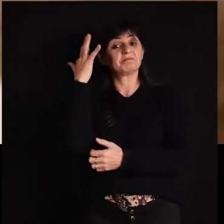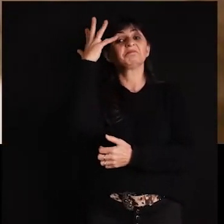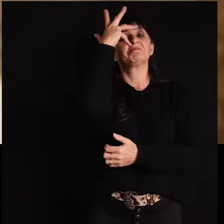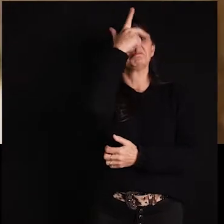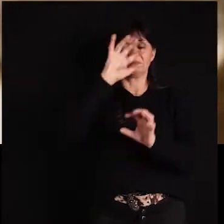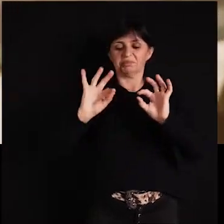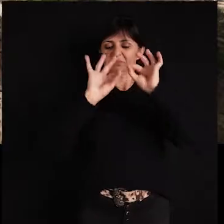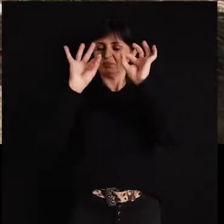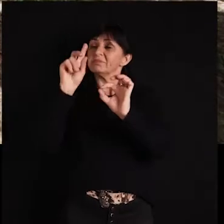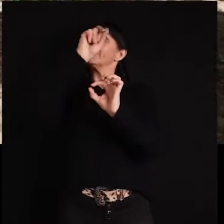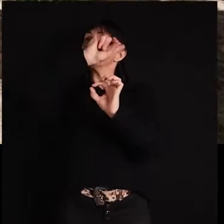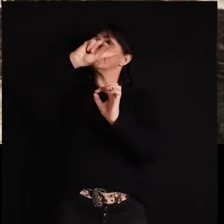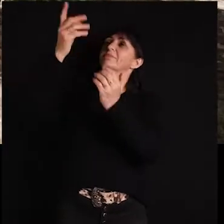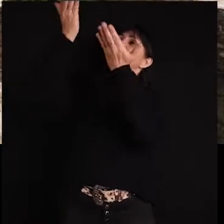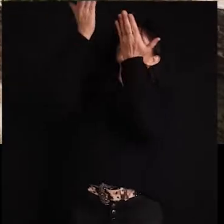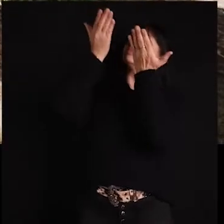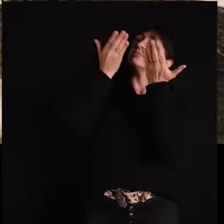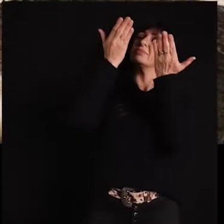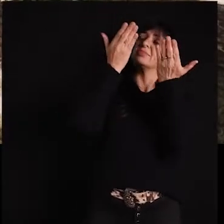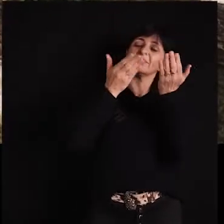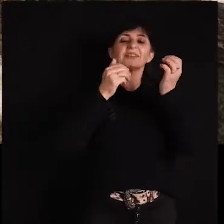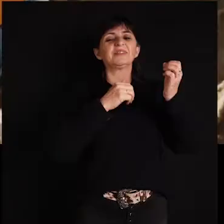de Deus.